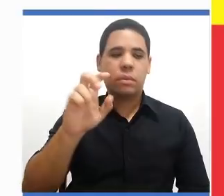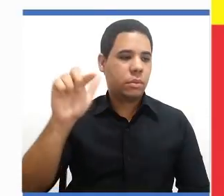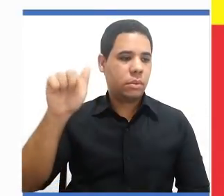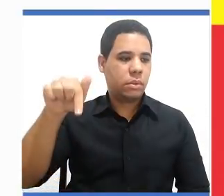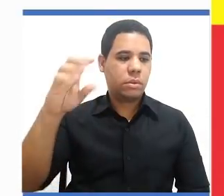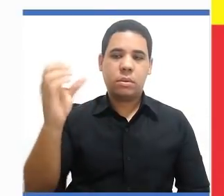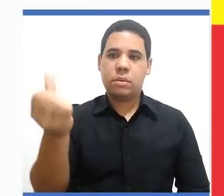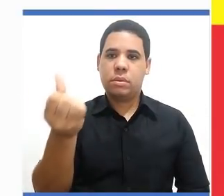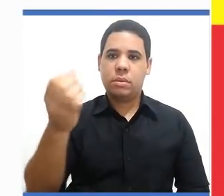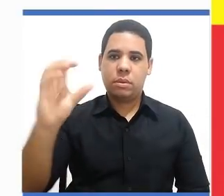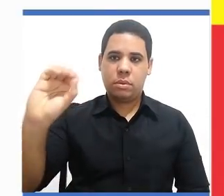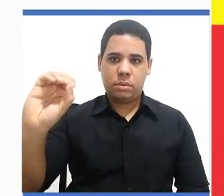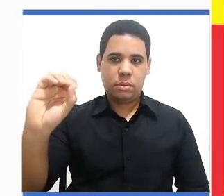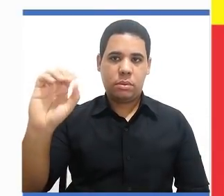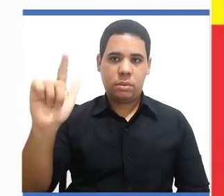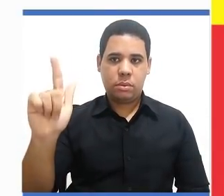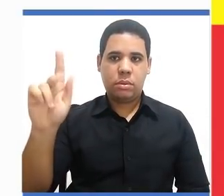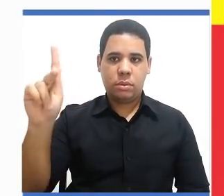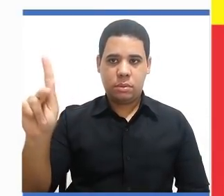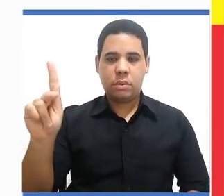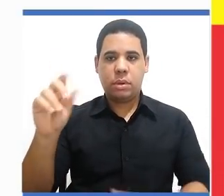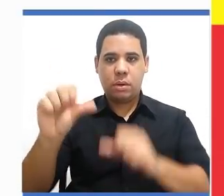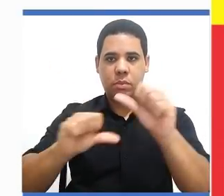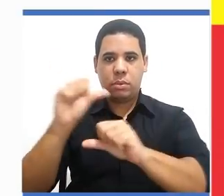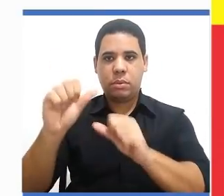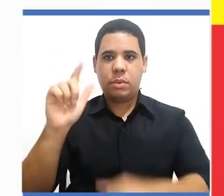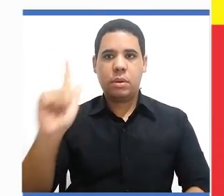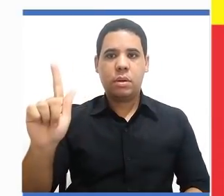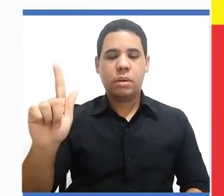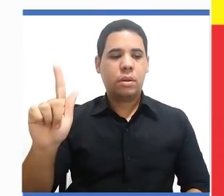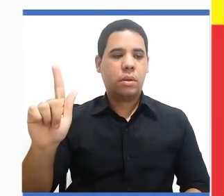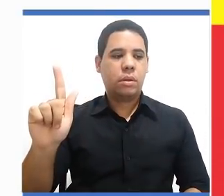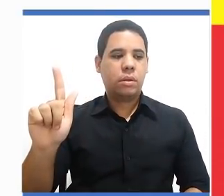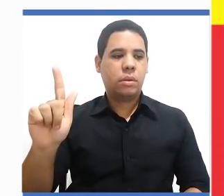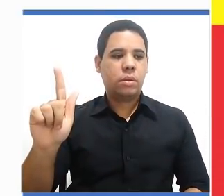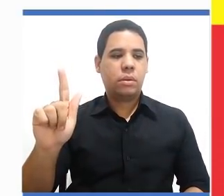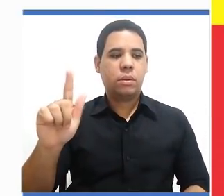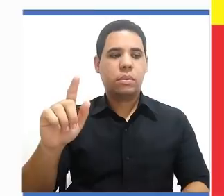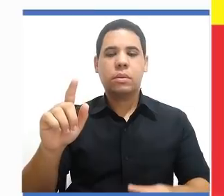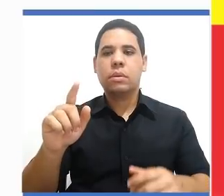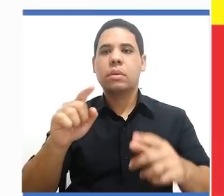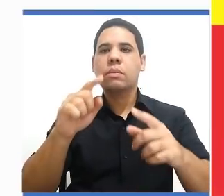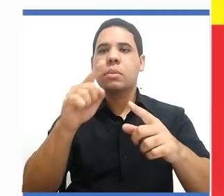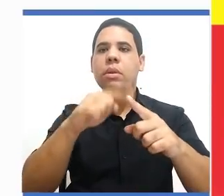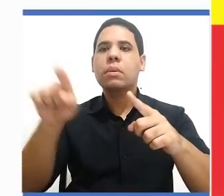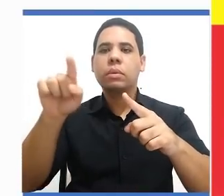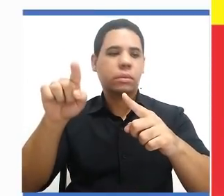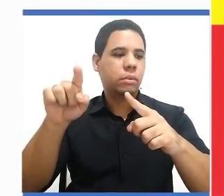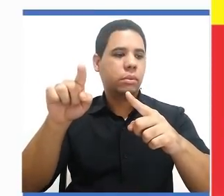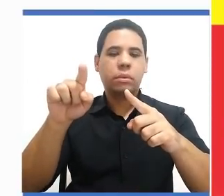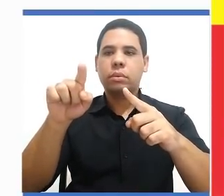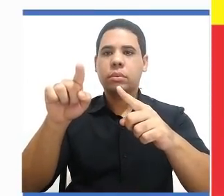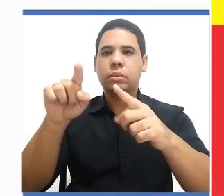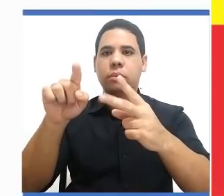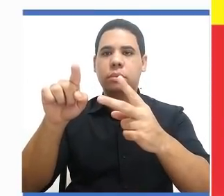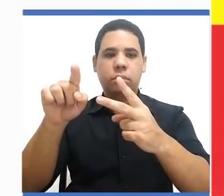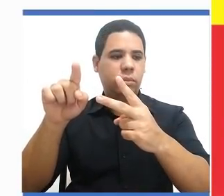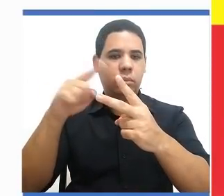lá. Quilograma. 5.760 quilogramas. Quero ir para onde? Para a grama. Quantas